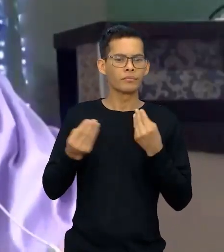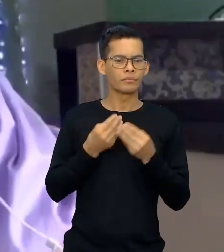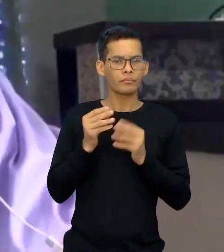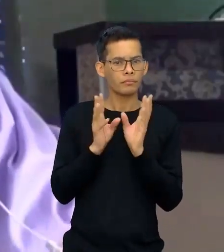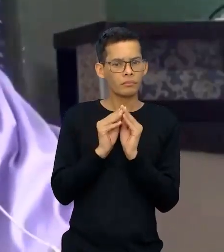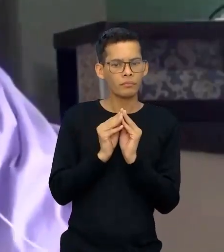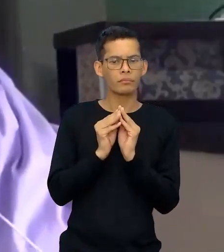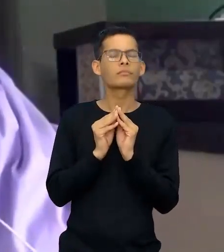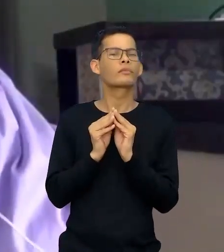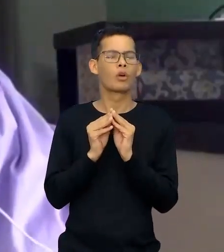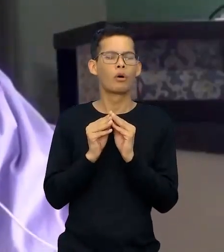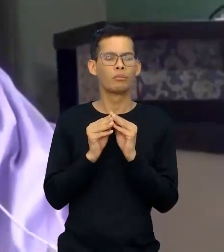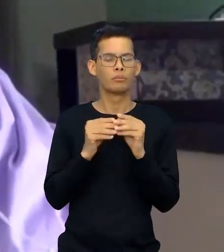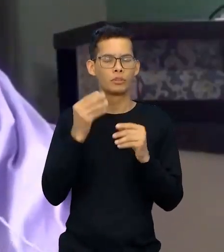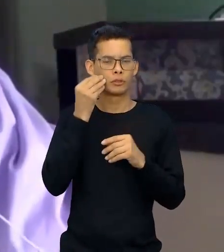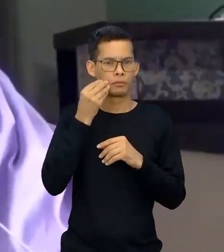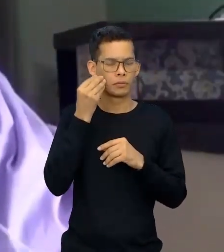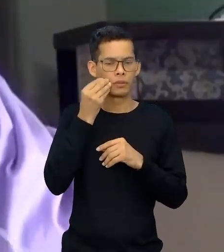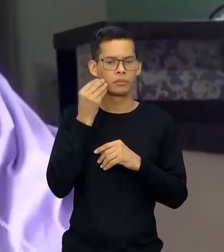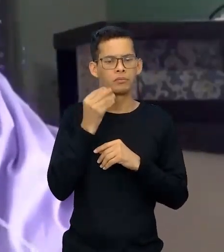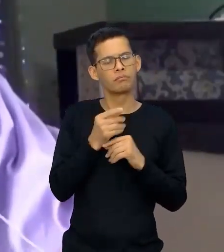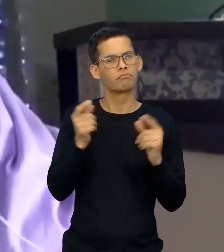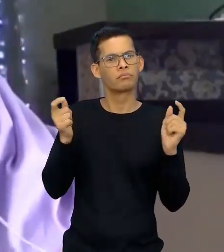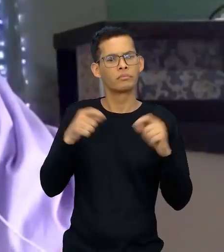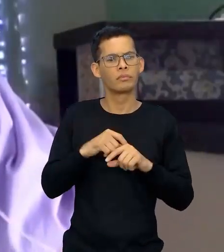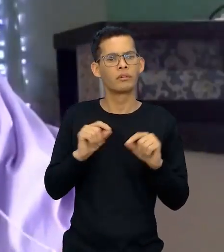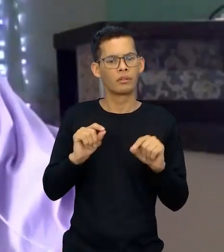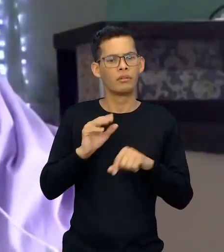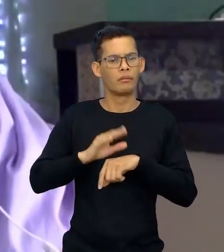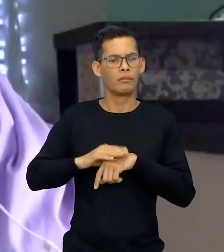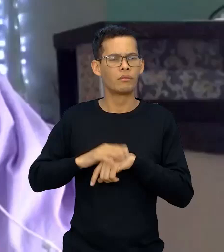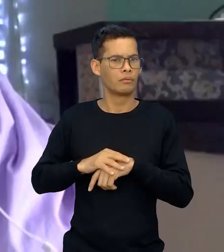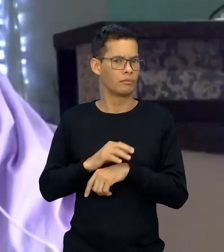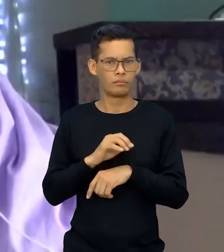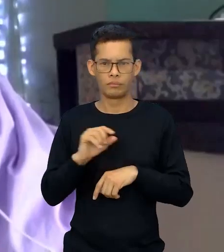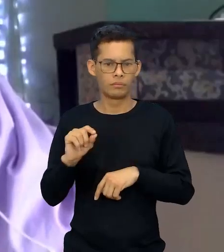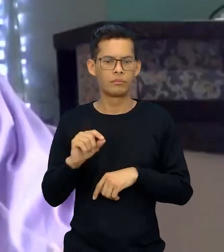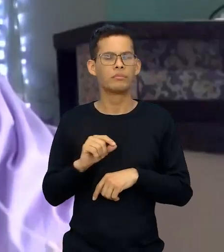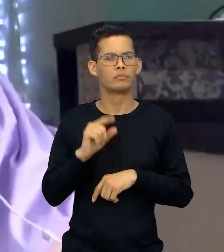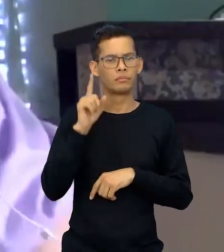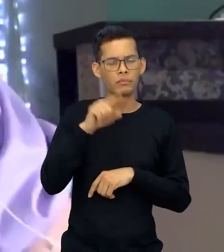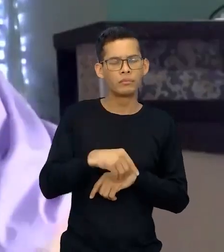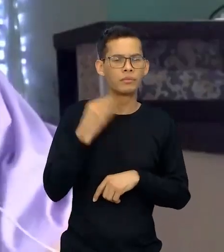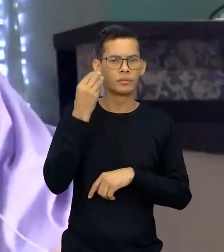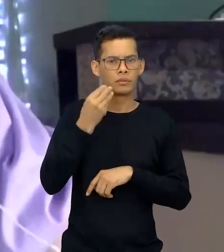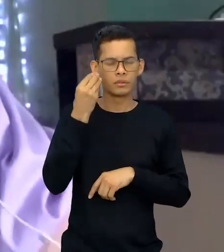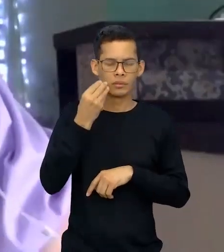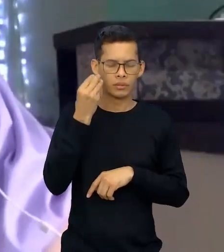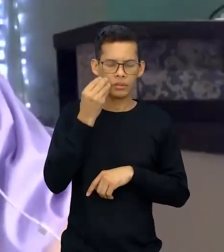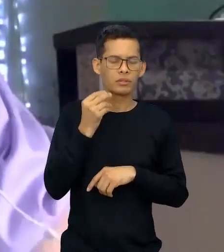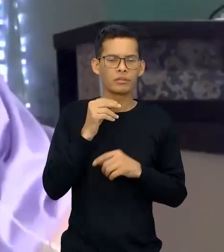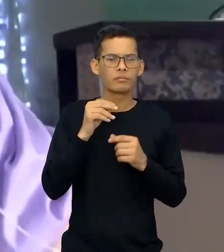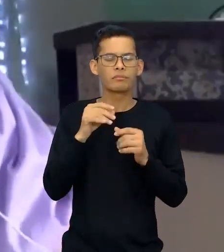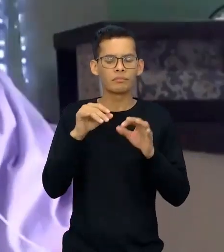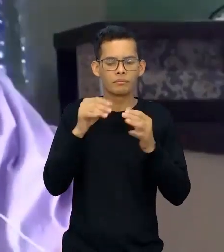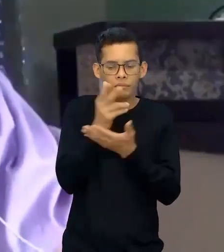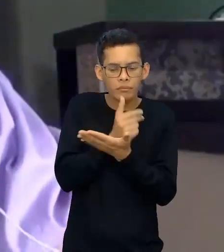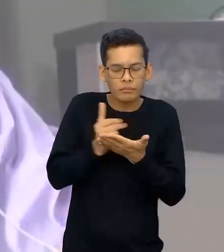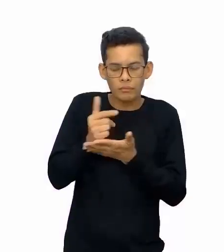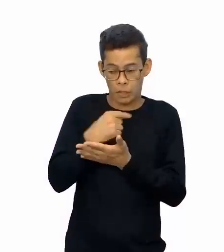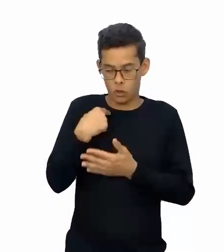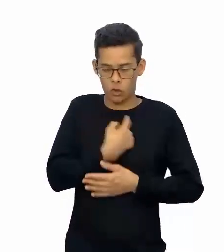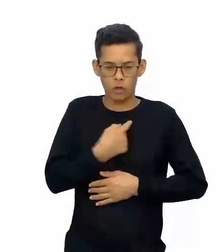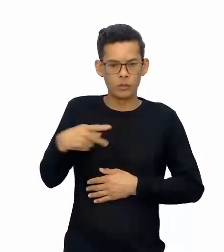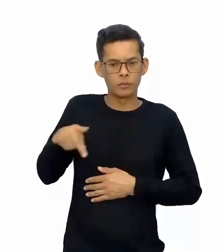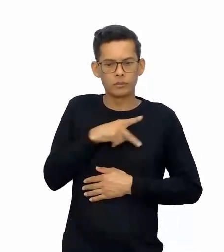sistematizar esse experimento, é uma experimentação ilustrativa e nós, professores, seremos